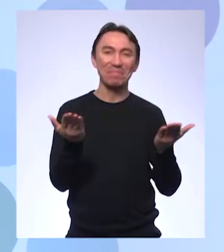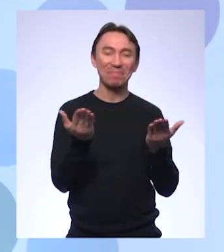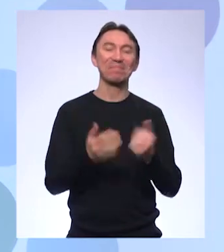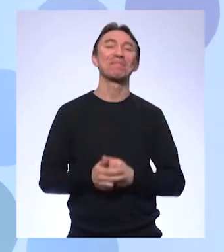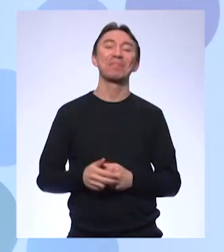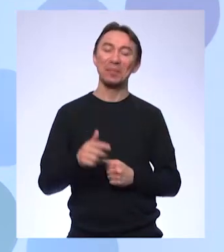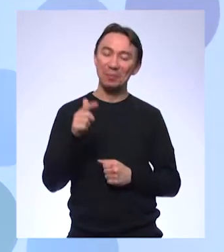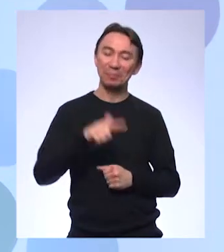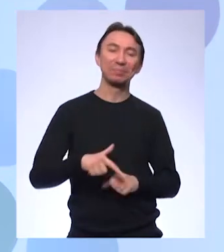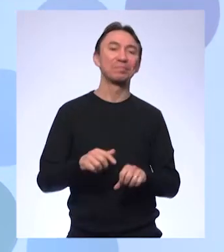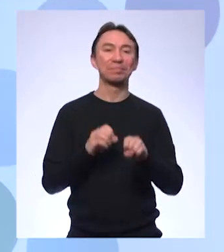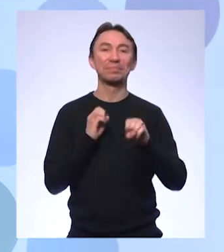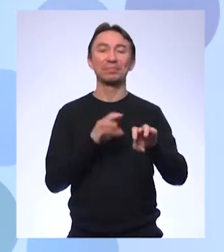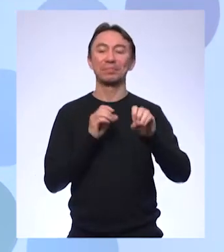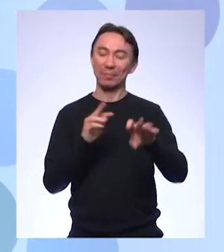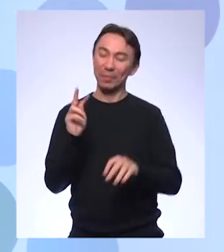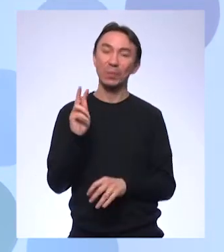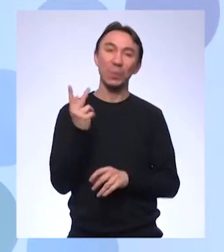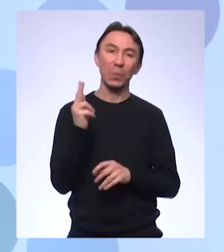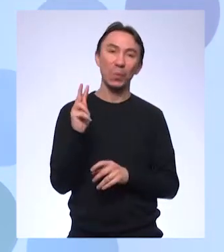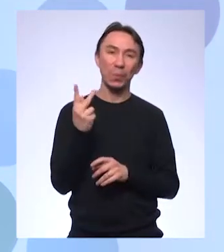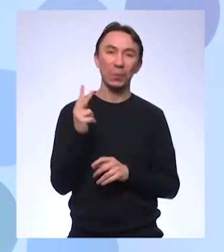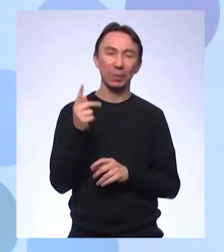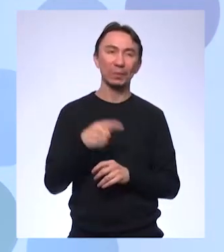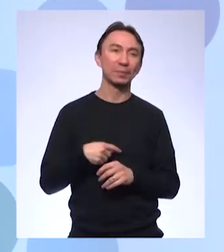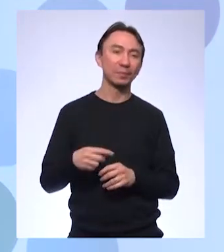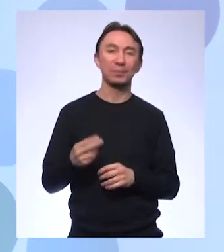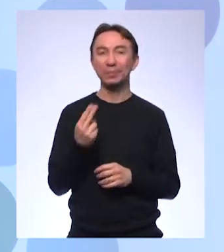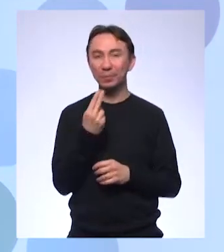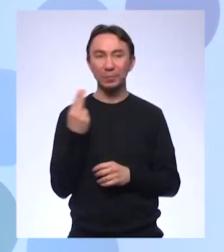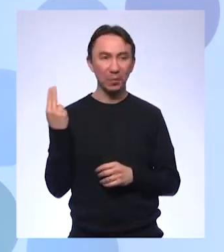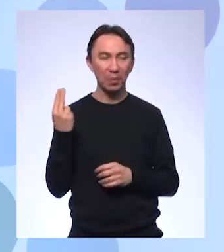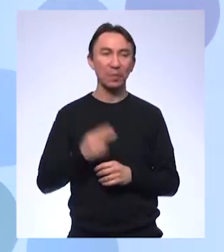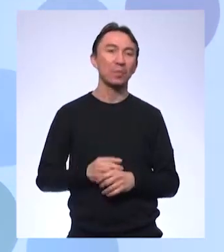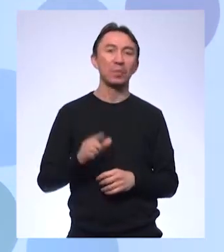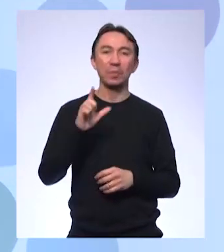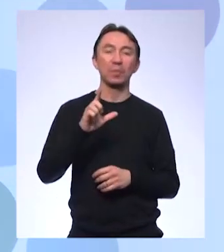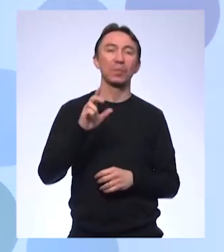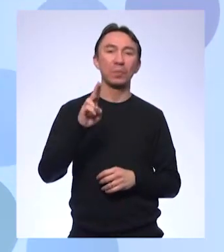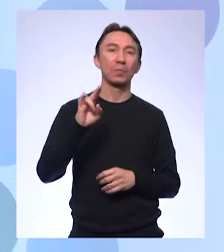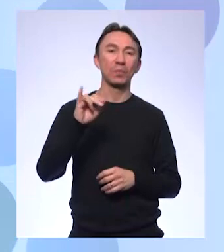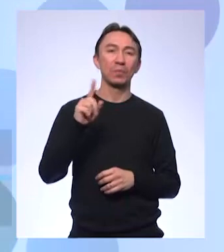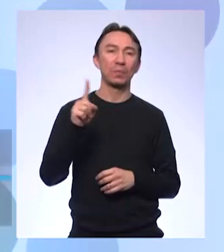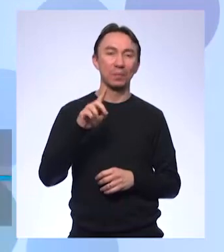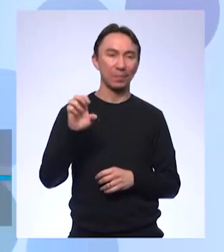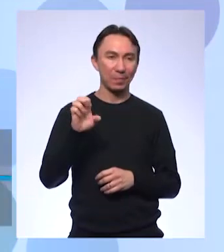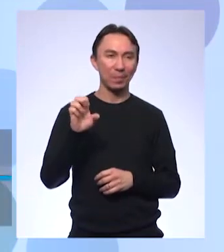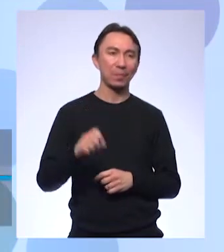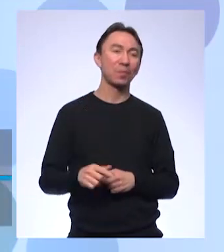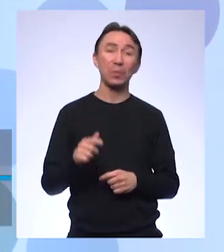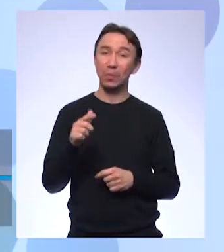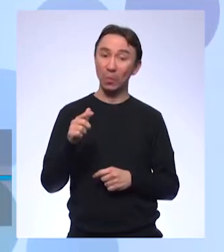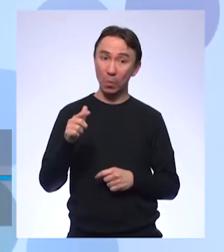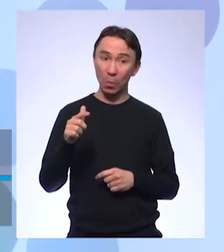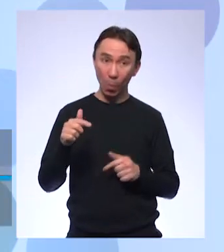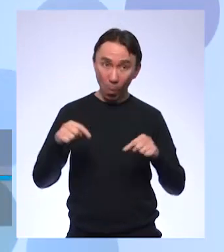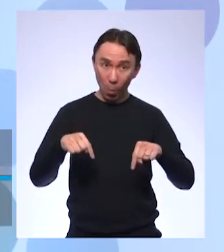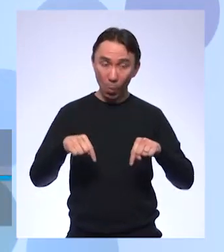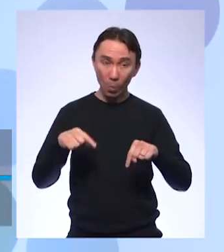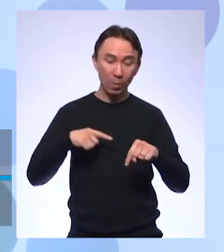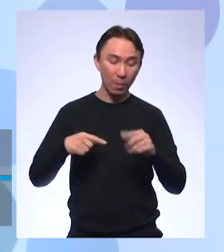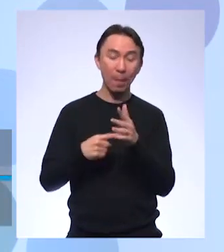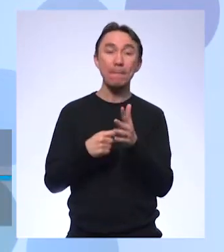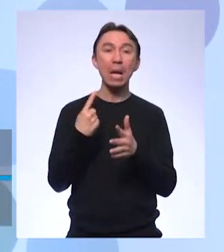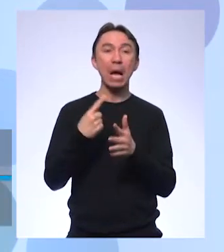Sejam bem-vindos a mais uma aula de História. Sou a professora Luíse Coutinho e hoje nós teremos a primeira parte da